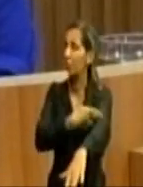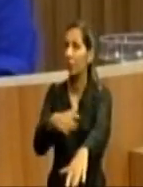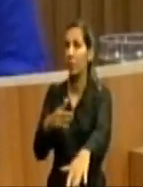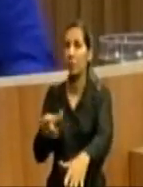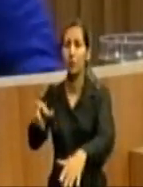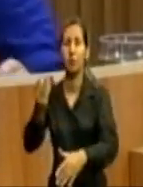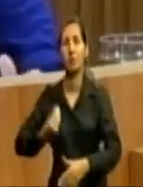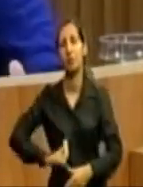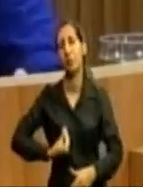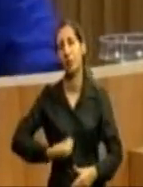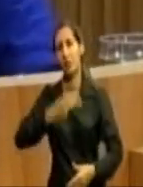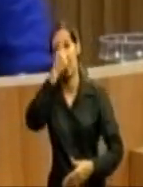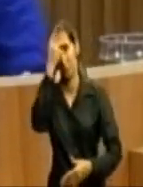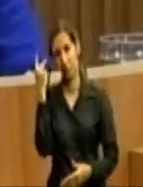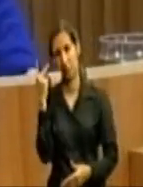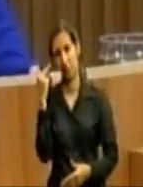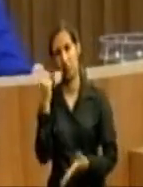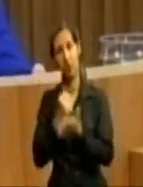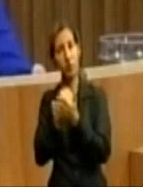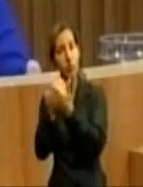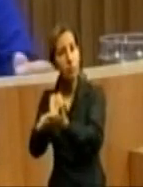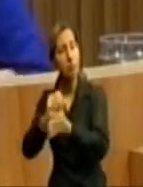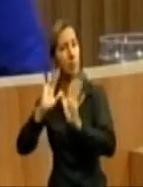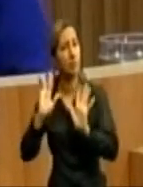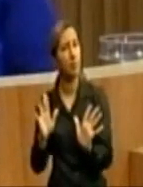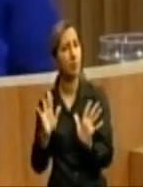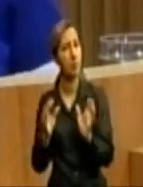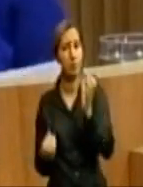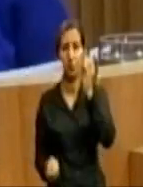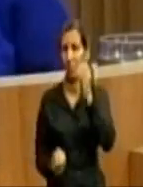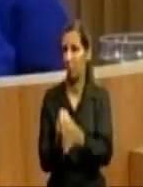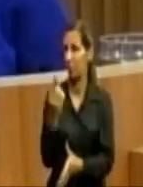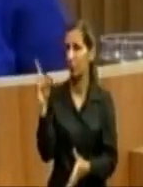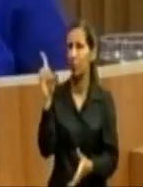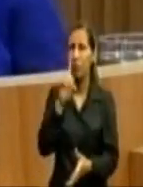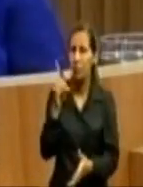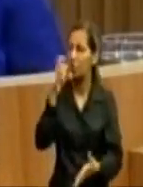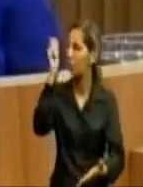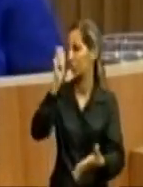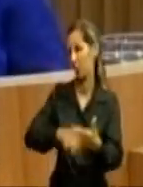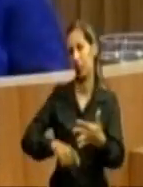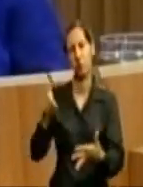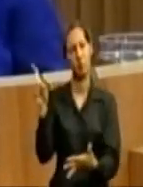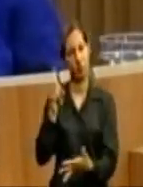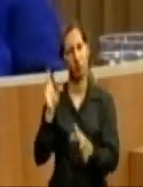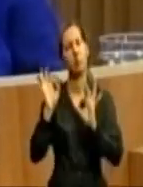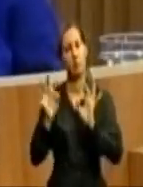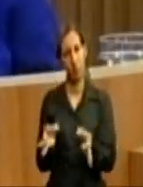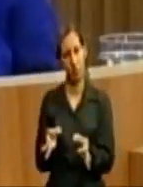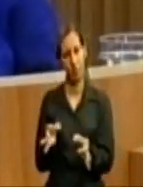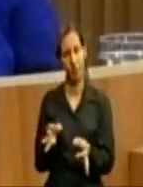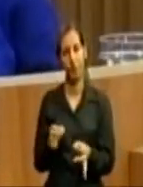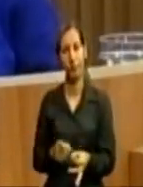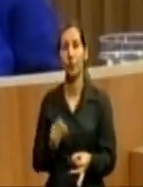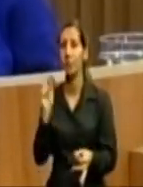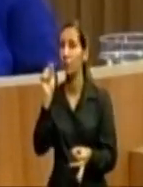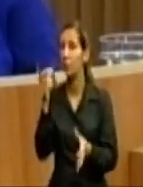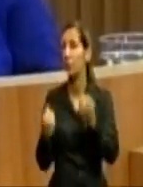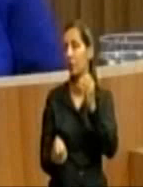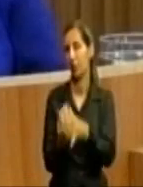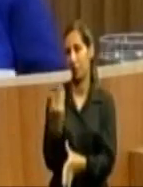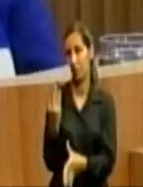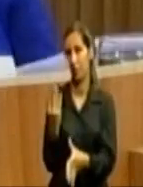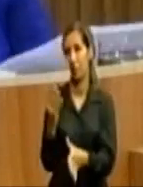vida da população. Então, nós não estamos inventando nenhuma penalidade, certo? Não estamos inventando nenhuma